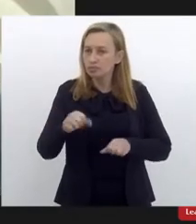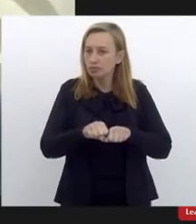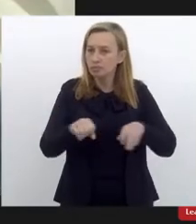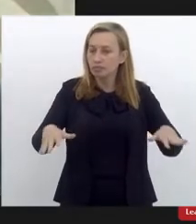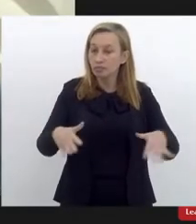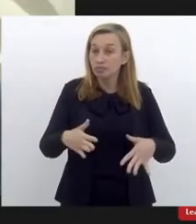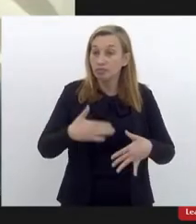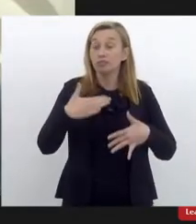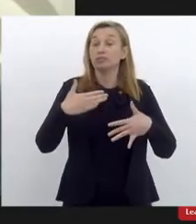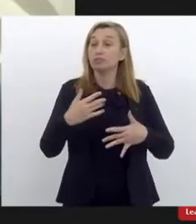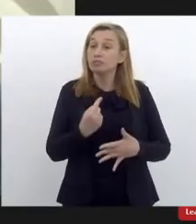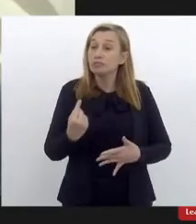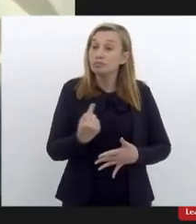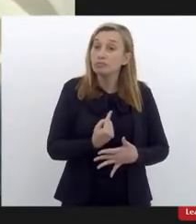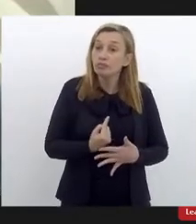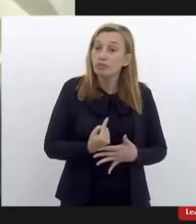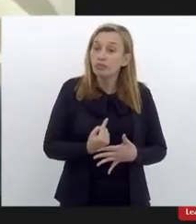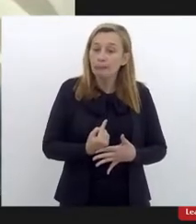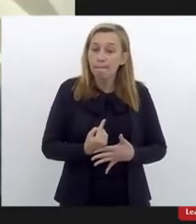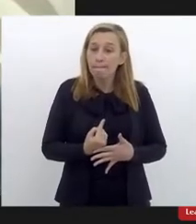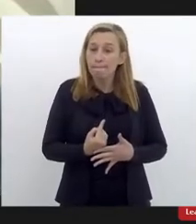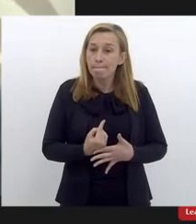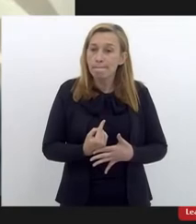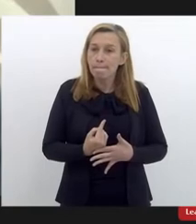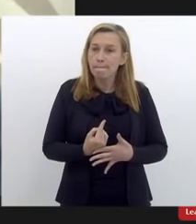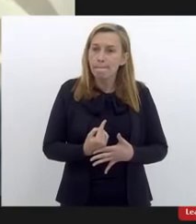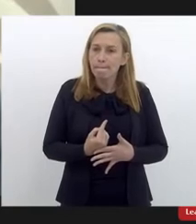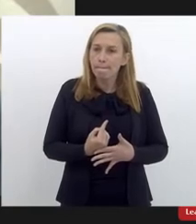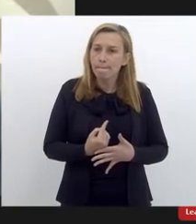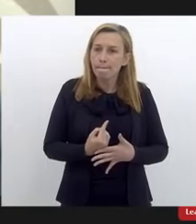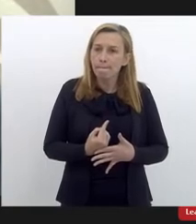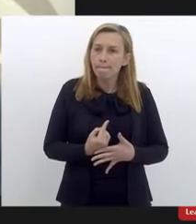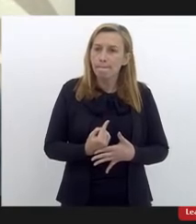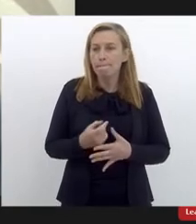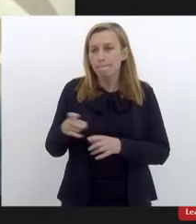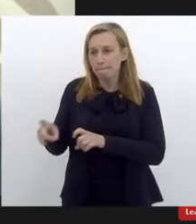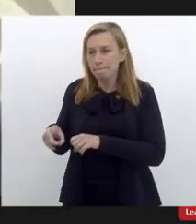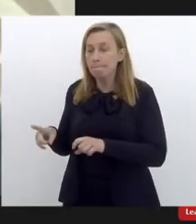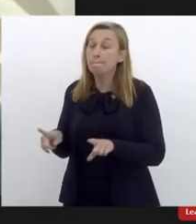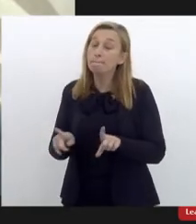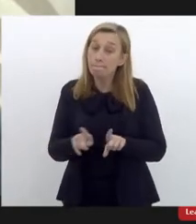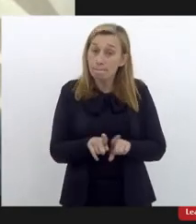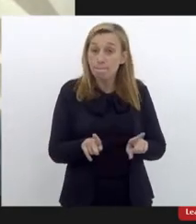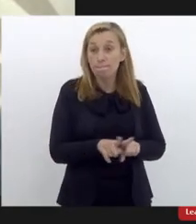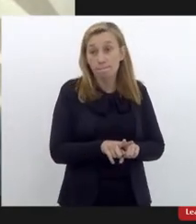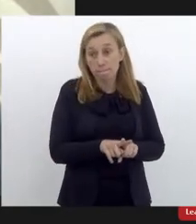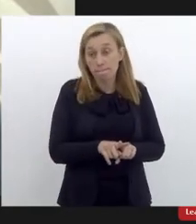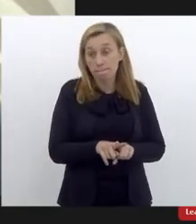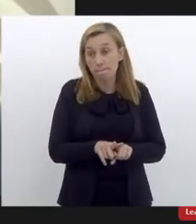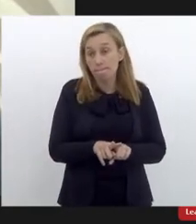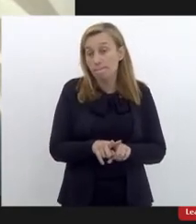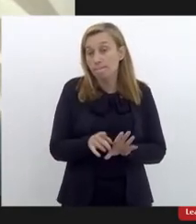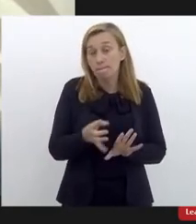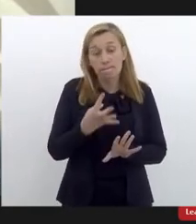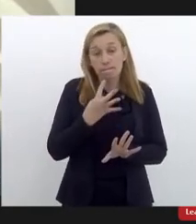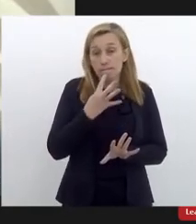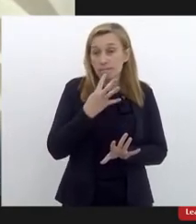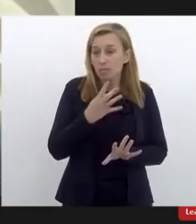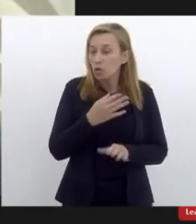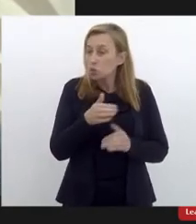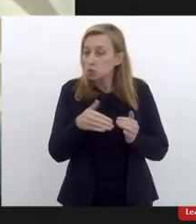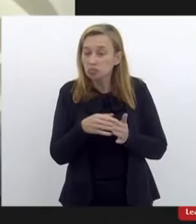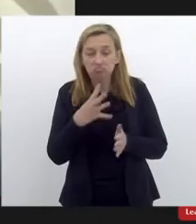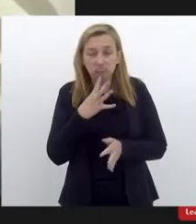surpresas. E a má gestão anterior também, como é o desconhecimento de todos,